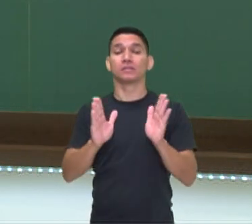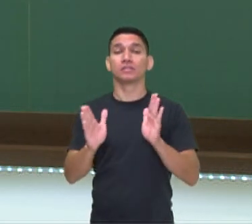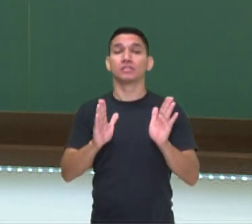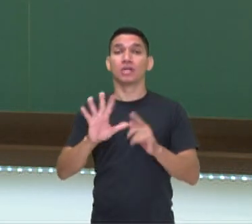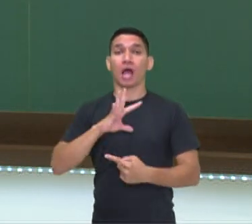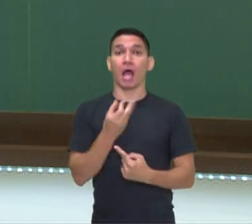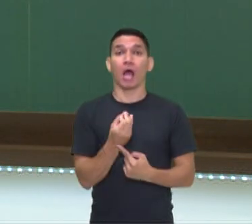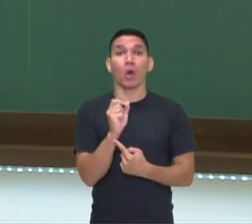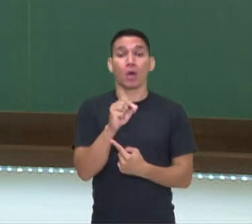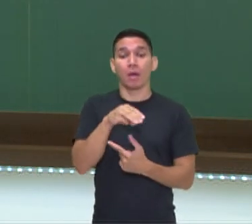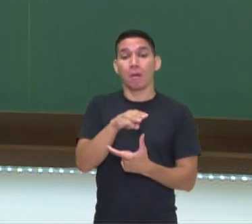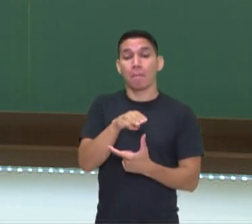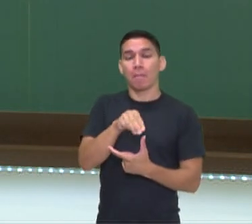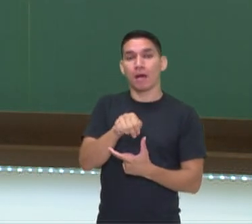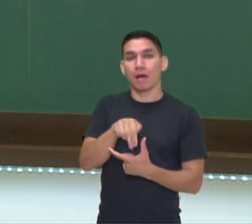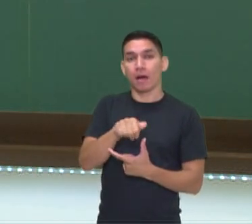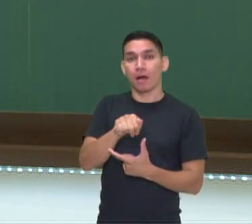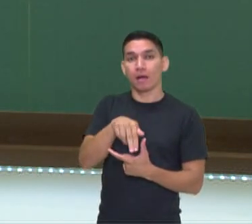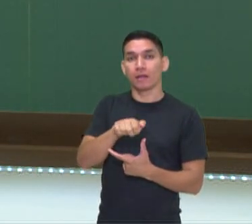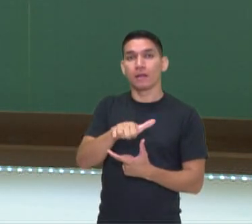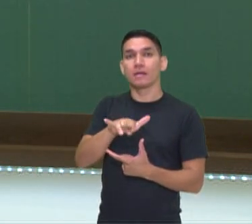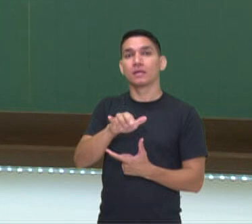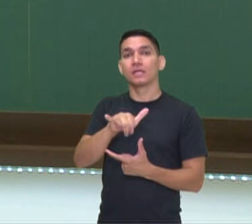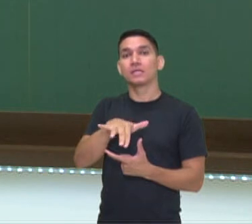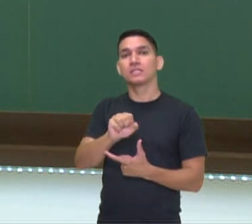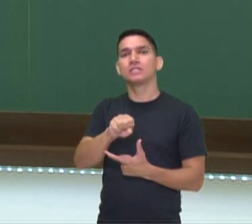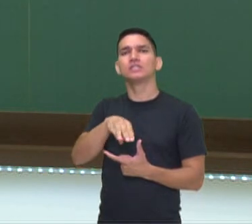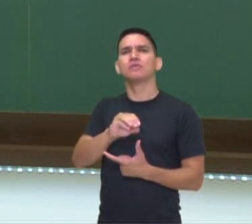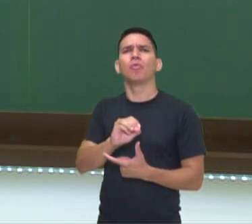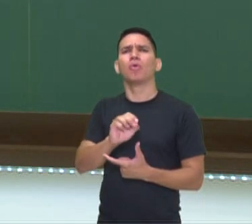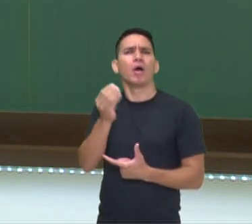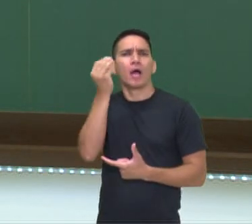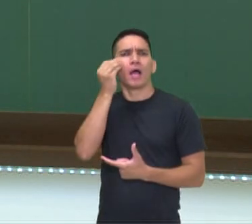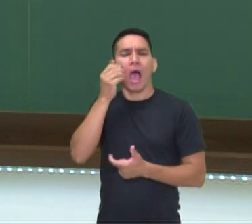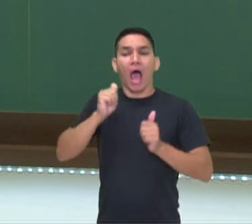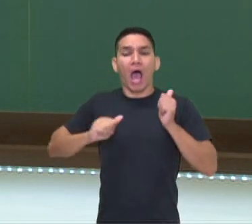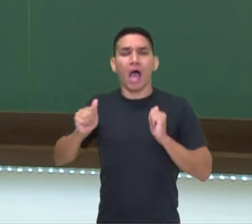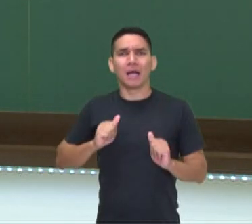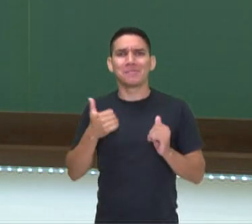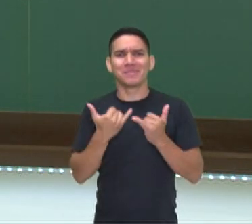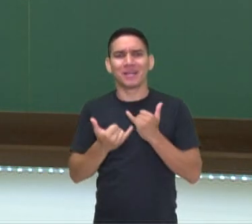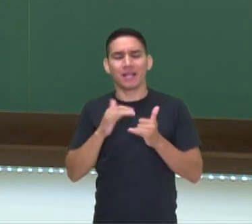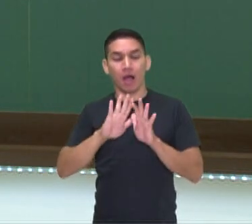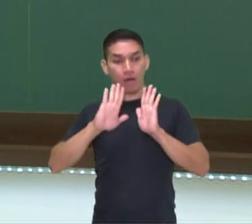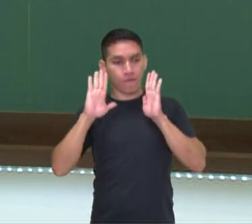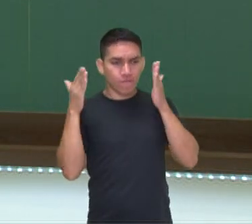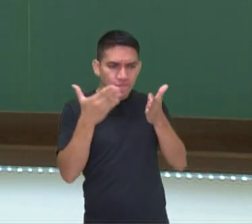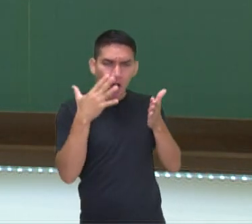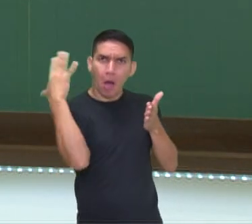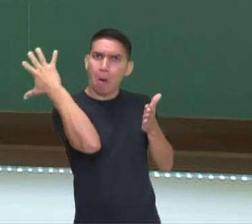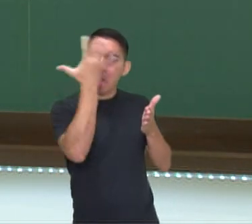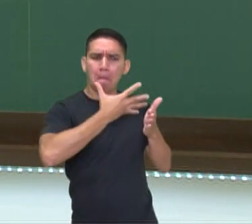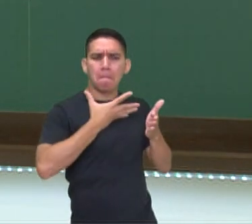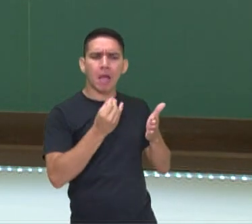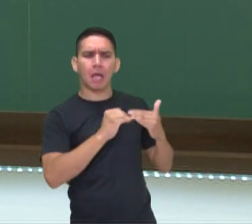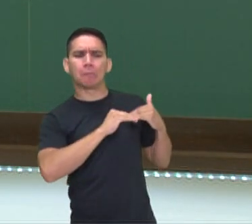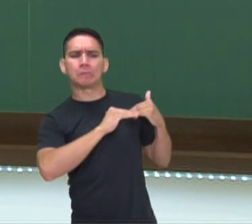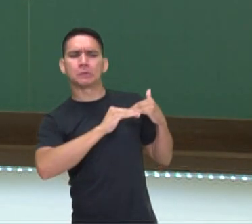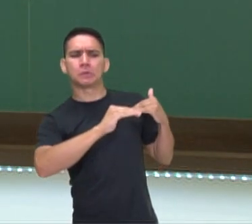onde os artistas perdem todo aquele foco que tinha no ideal de beleza que se vinha